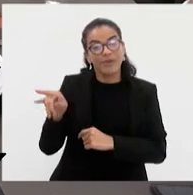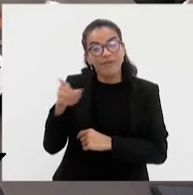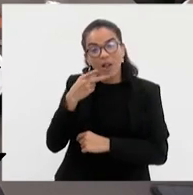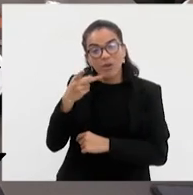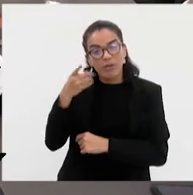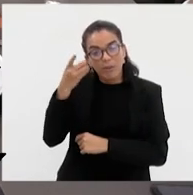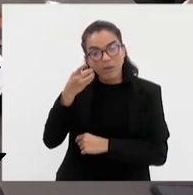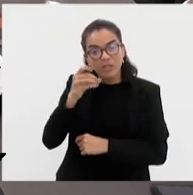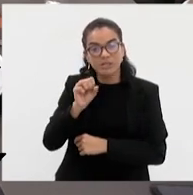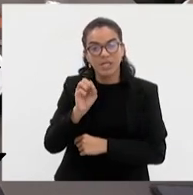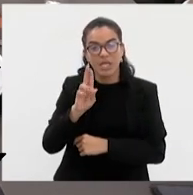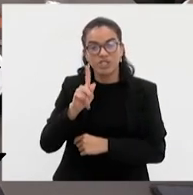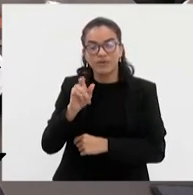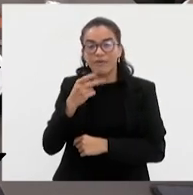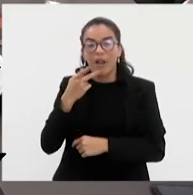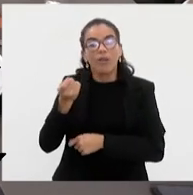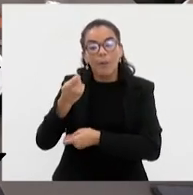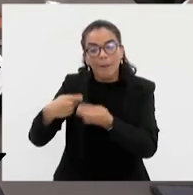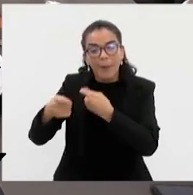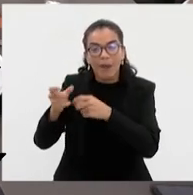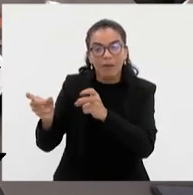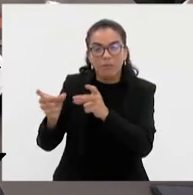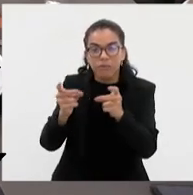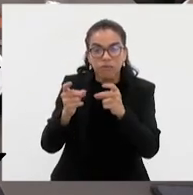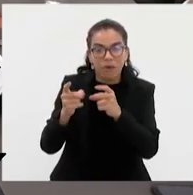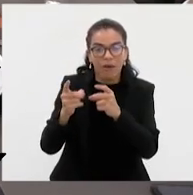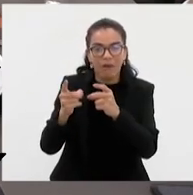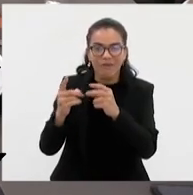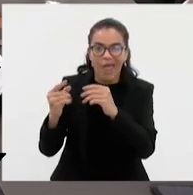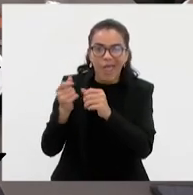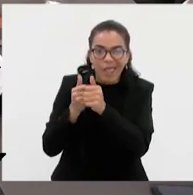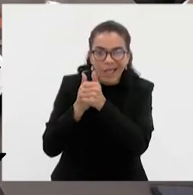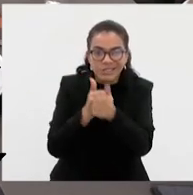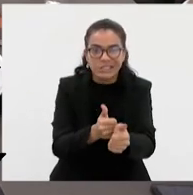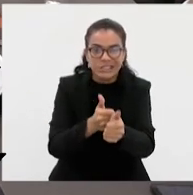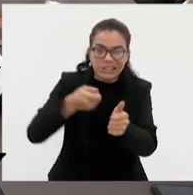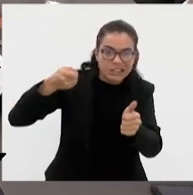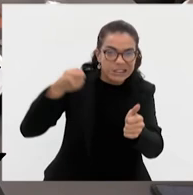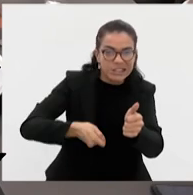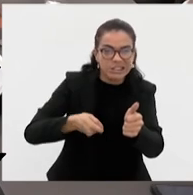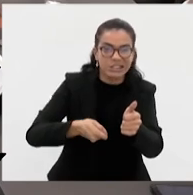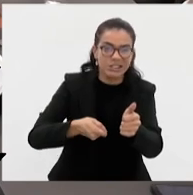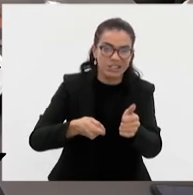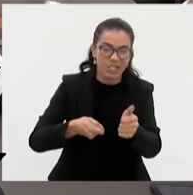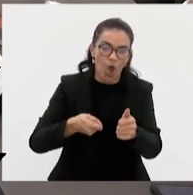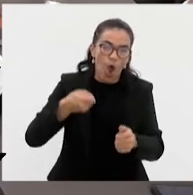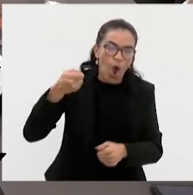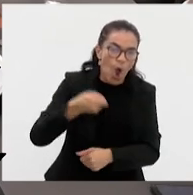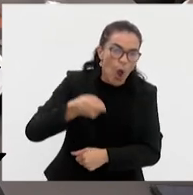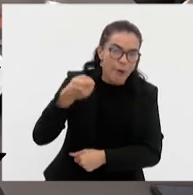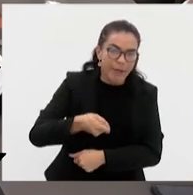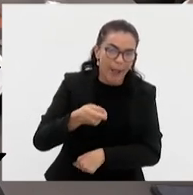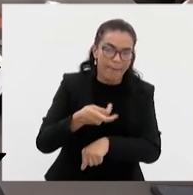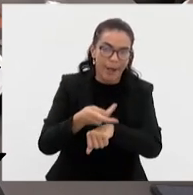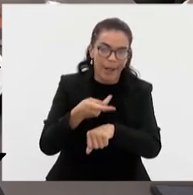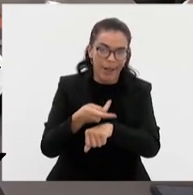o mercado não vai seguir dessa forma. Não tem como impor no card principal de uma